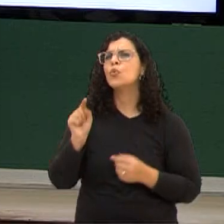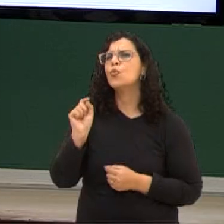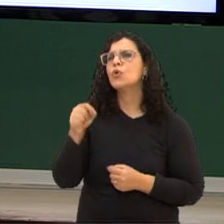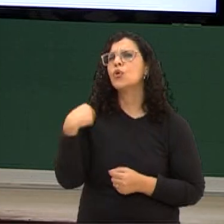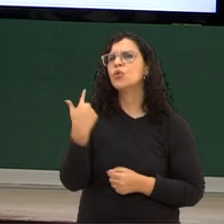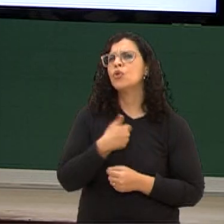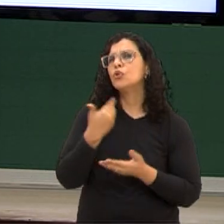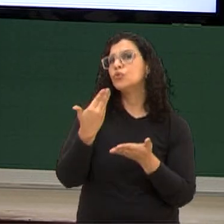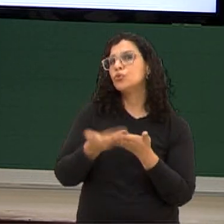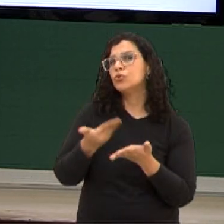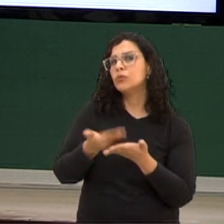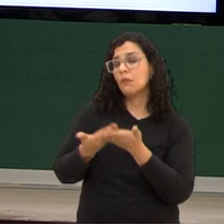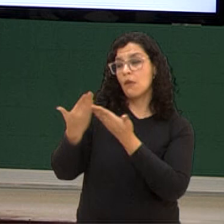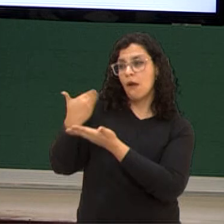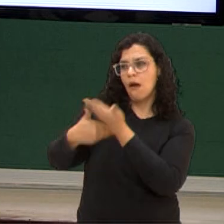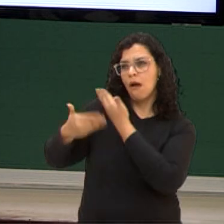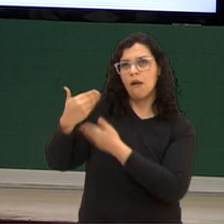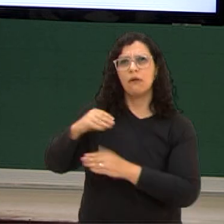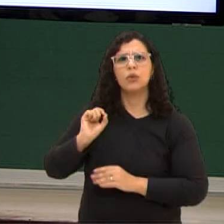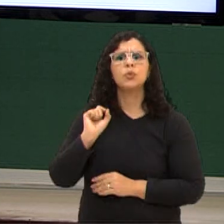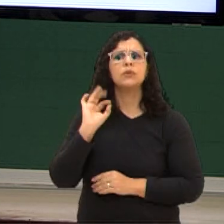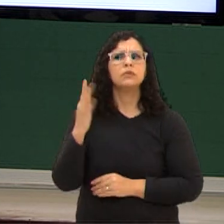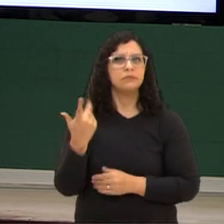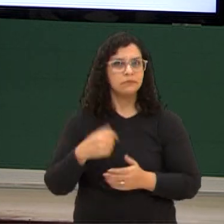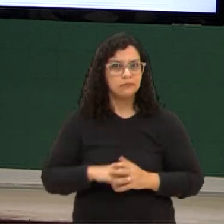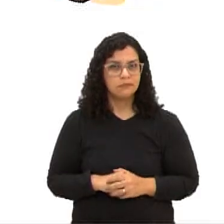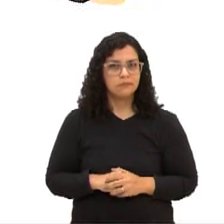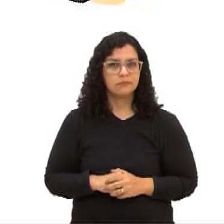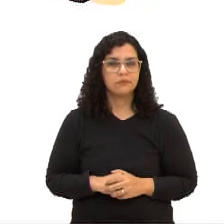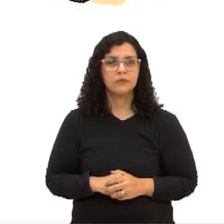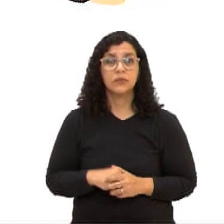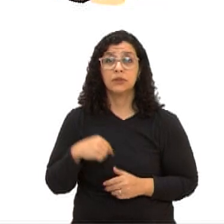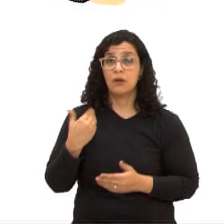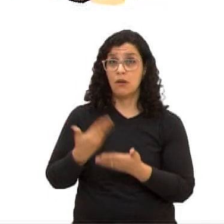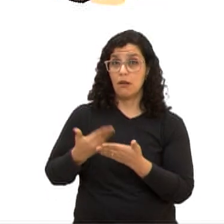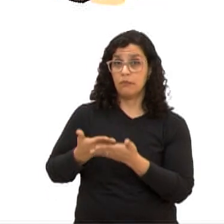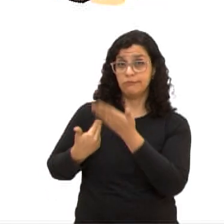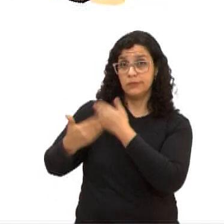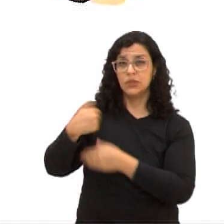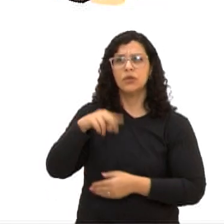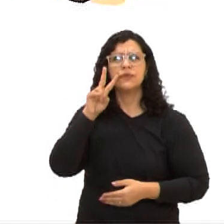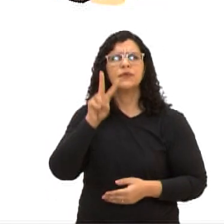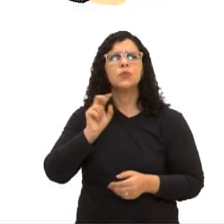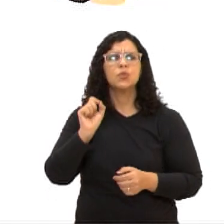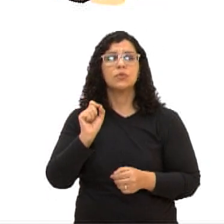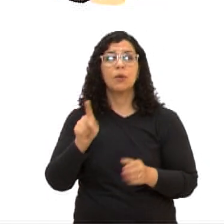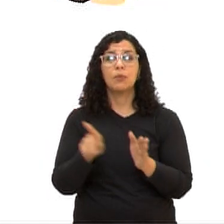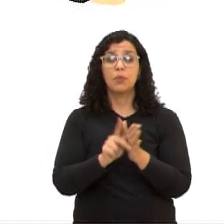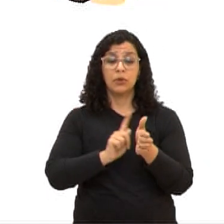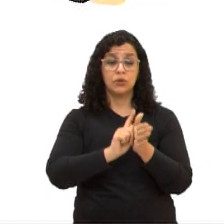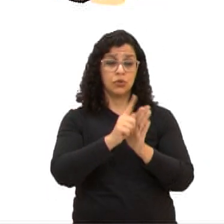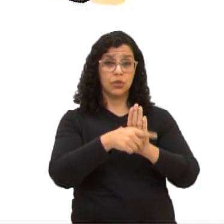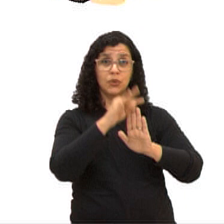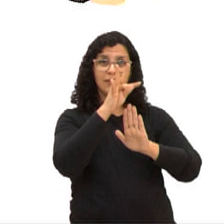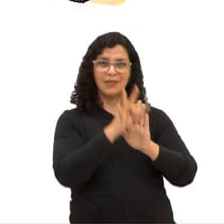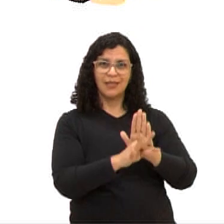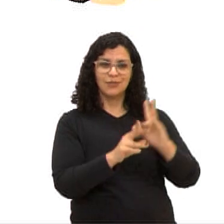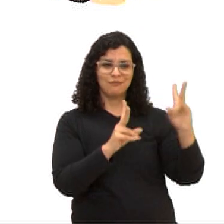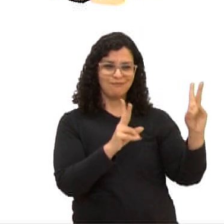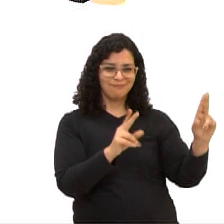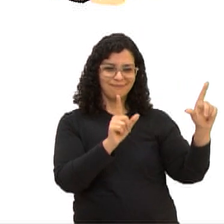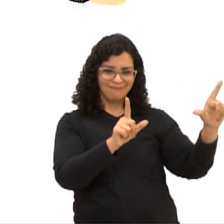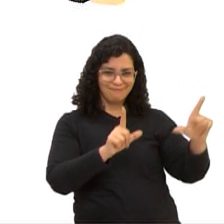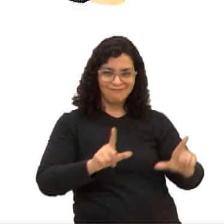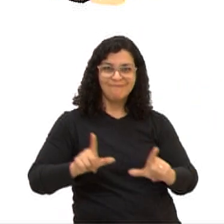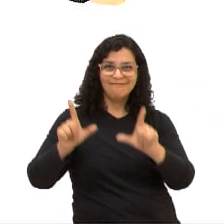que vimos na classe passada? O que nós vimos na aula passada? Na aula passada nós vimos o gênero textual